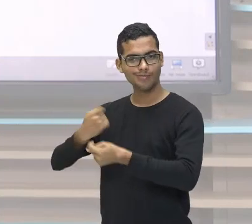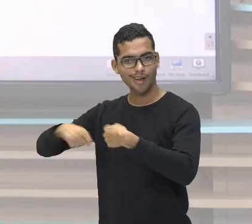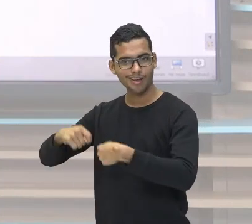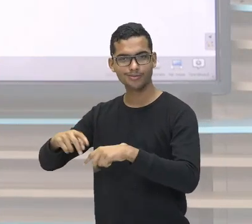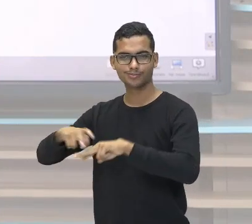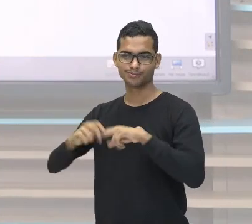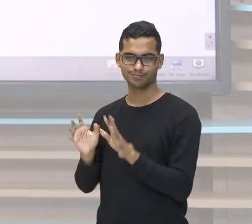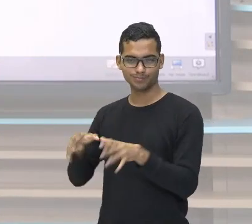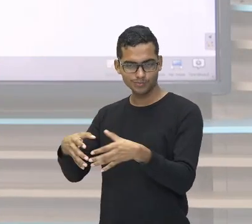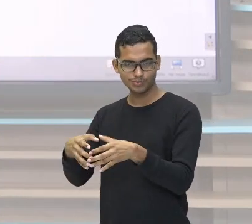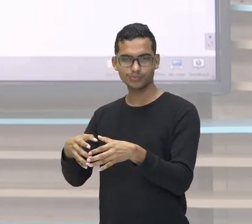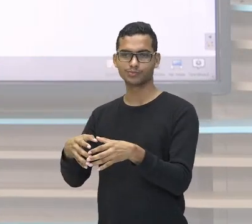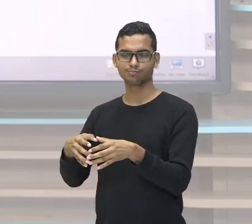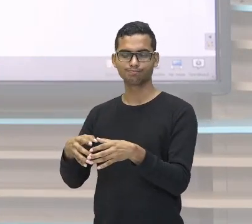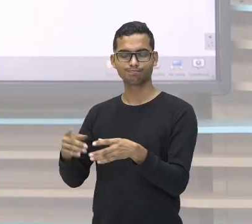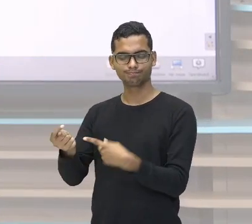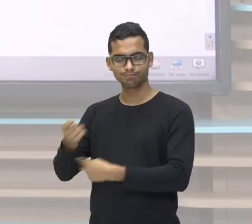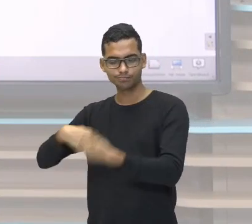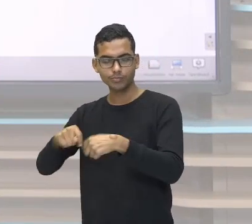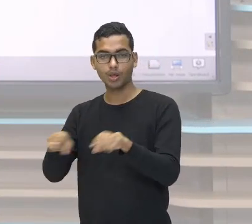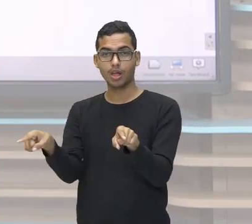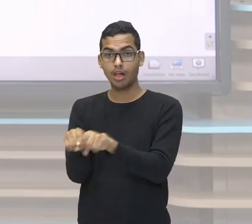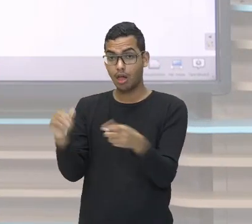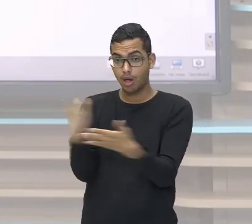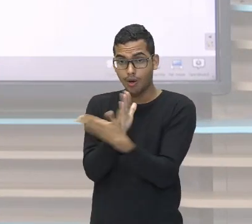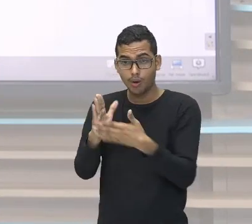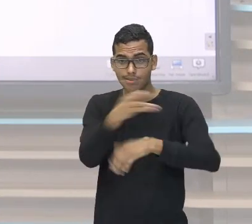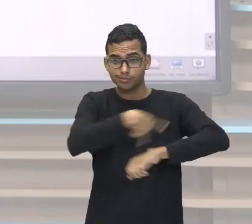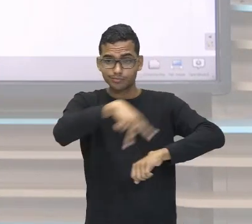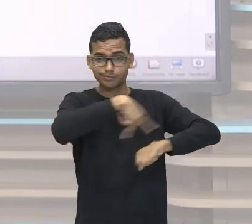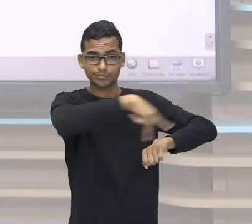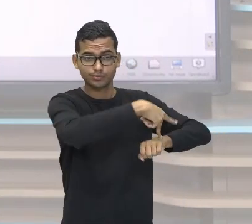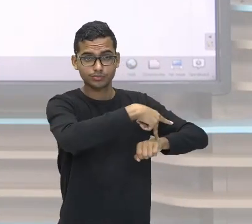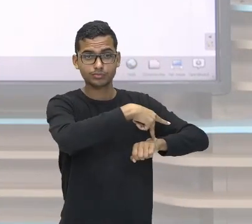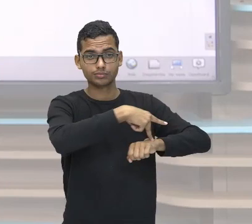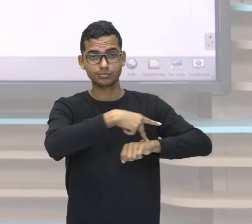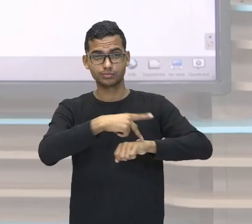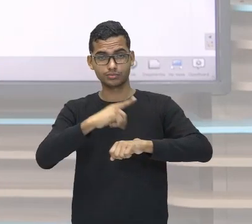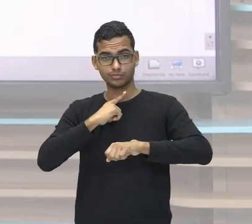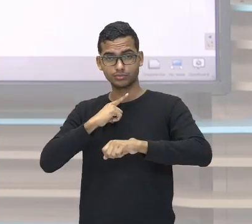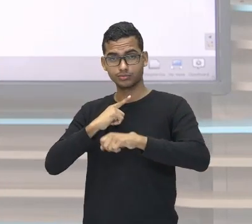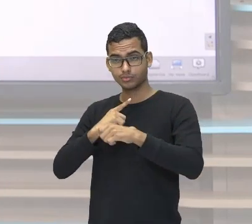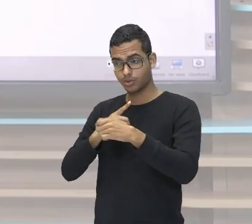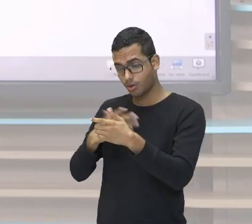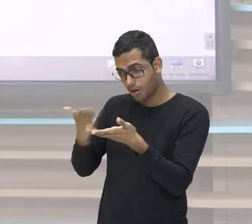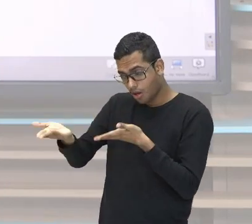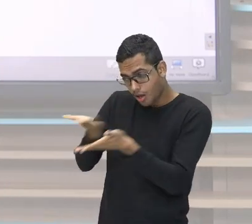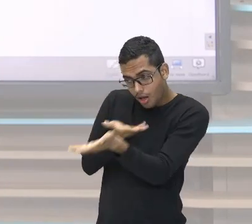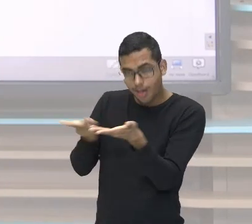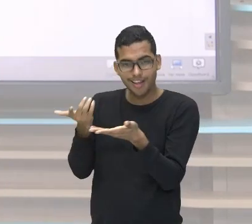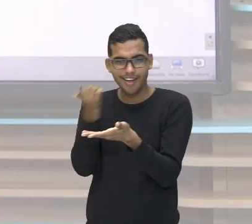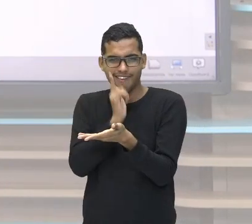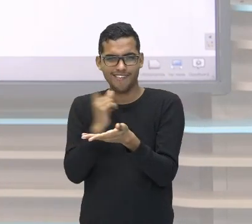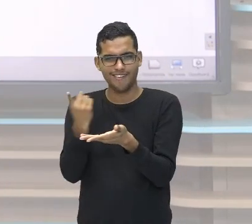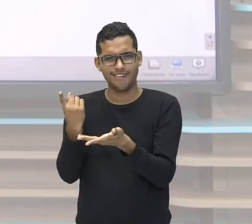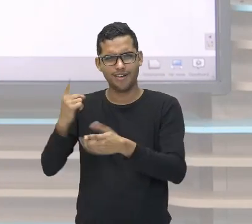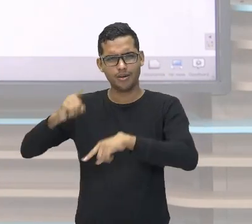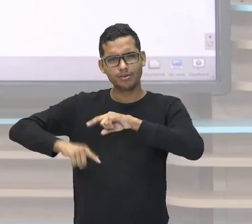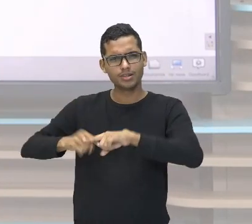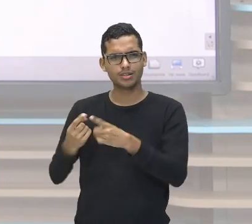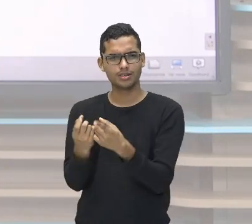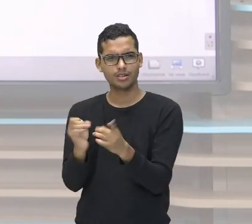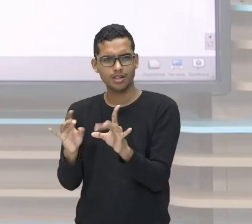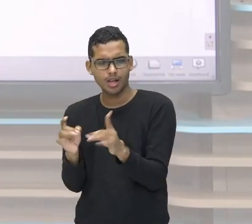econômico. Acaba acontecendo que alguns países, mesmo que troquem aí essas facilidades comerciais, eles inibem